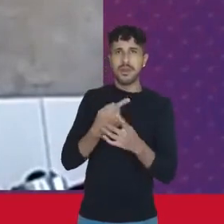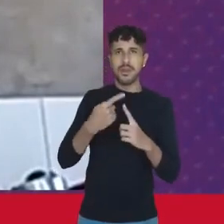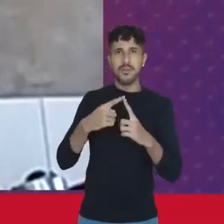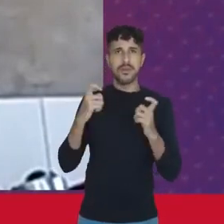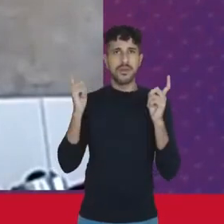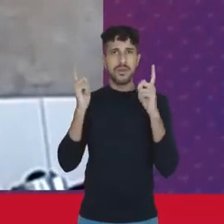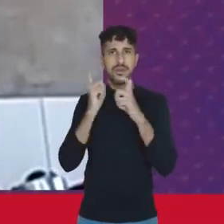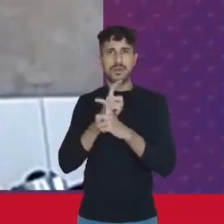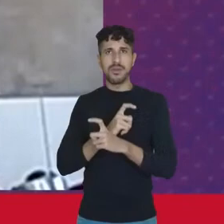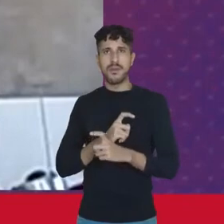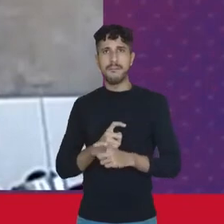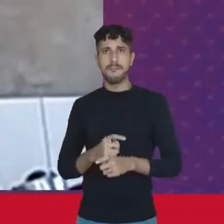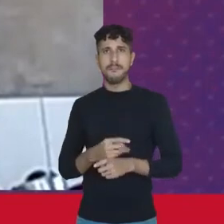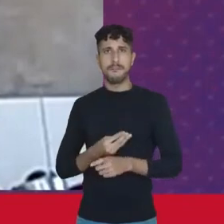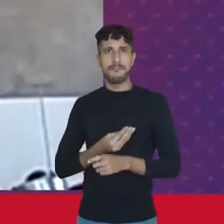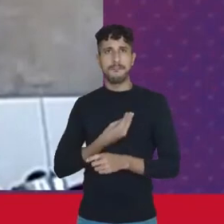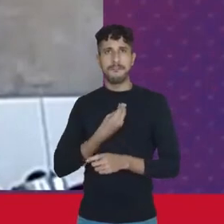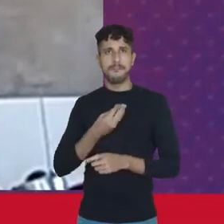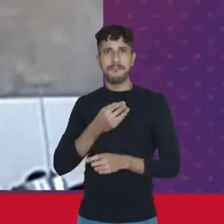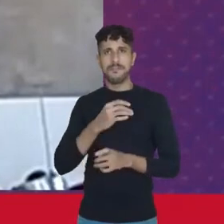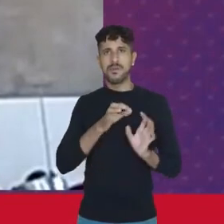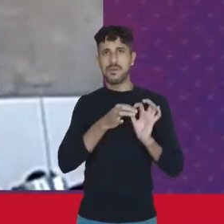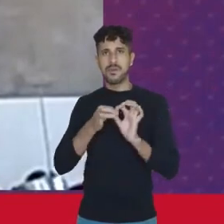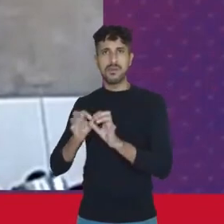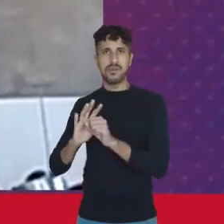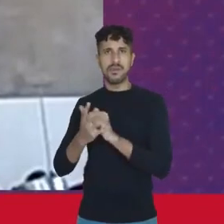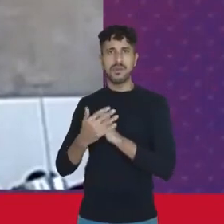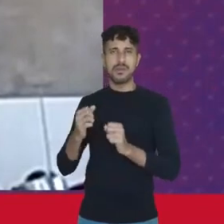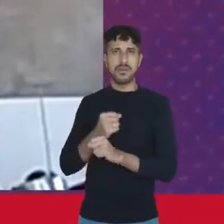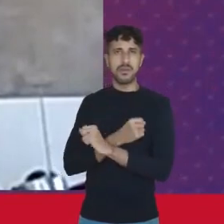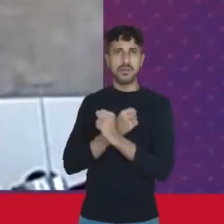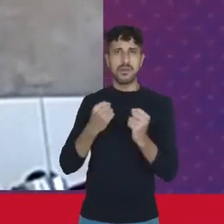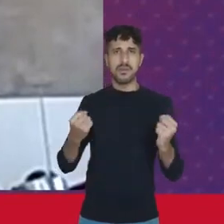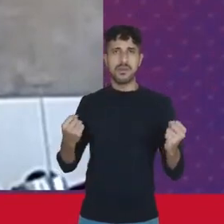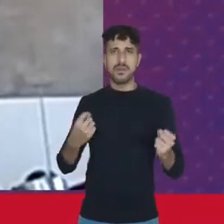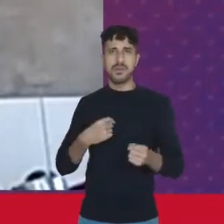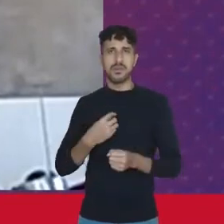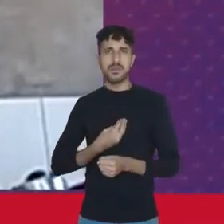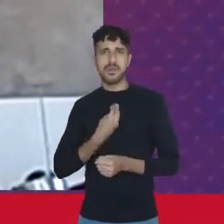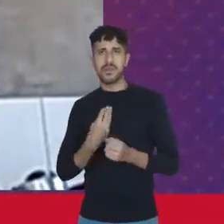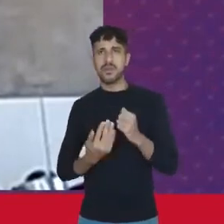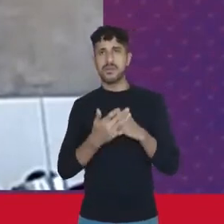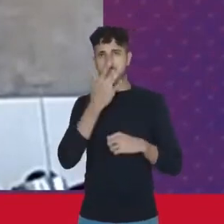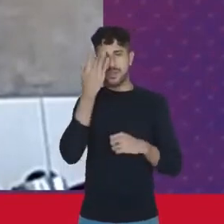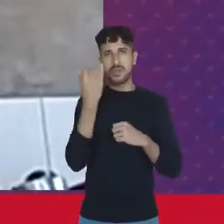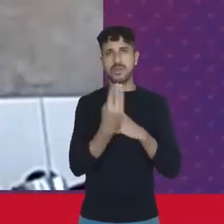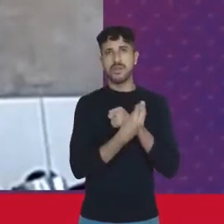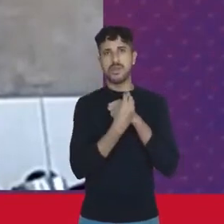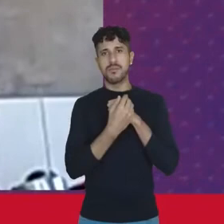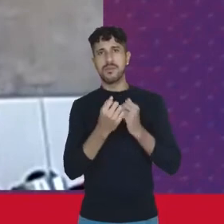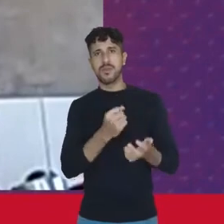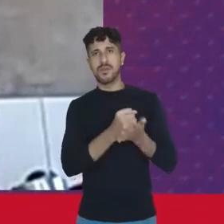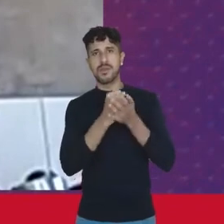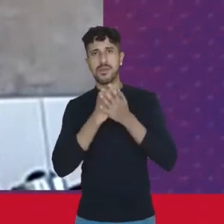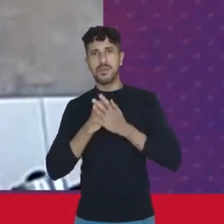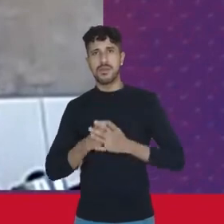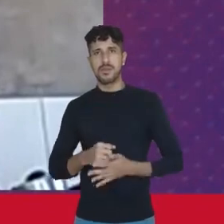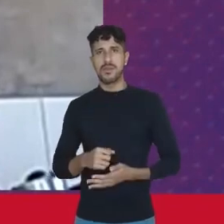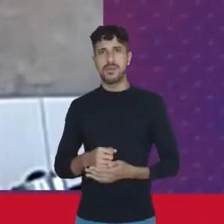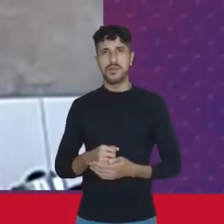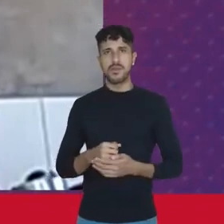está difícil, muito difícil devido a essa pandemia. Não tem como. Eu estou vivendo assim de ajuda. Eu vivo de ajuda.